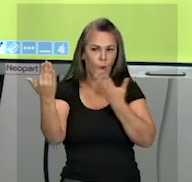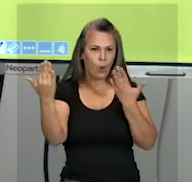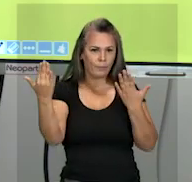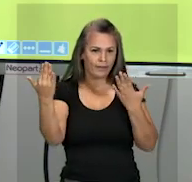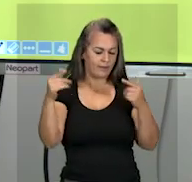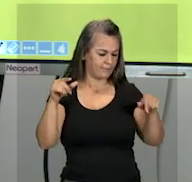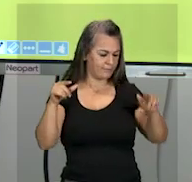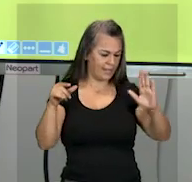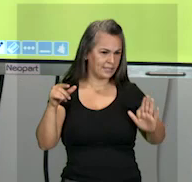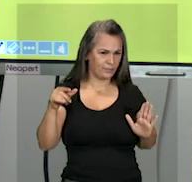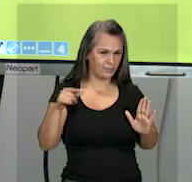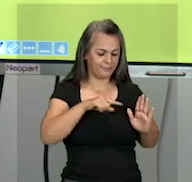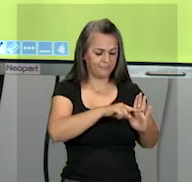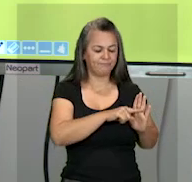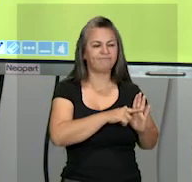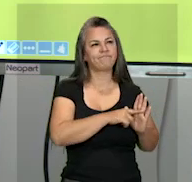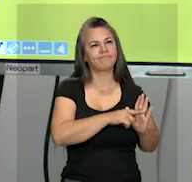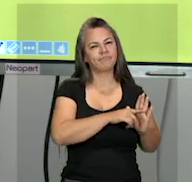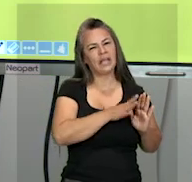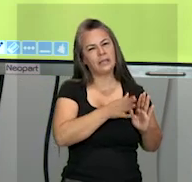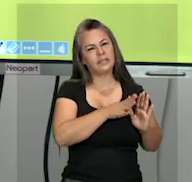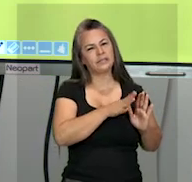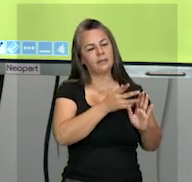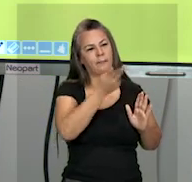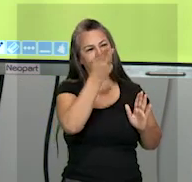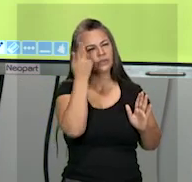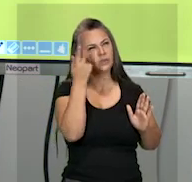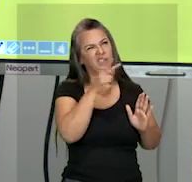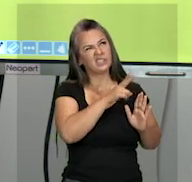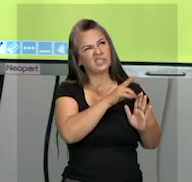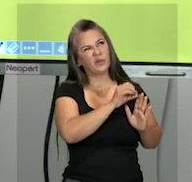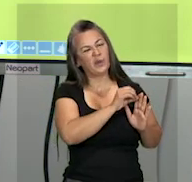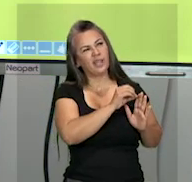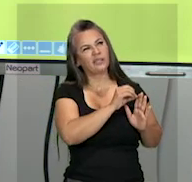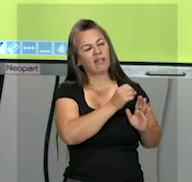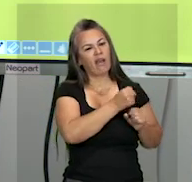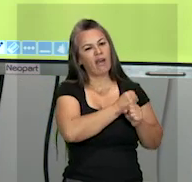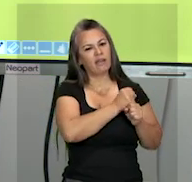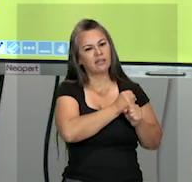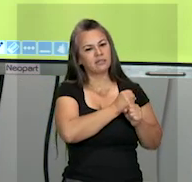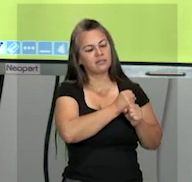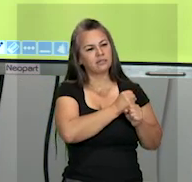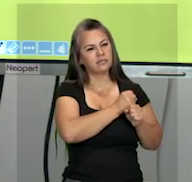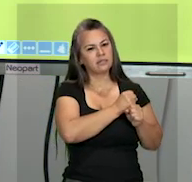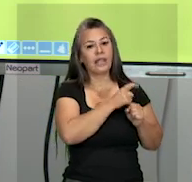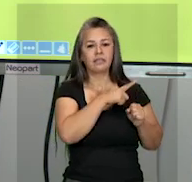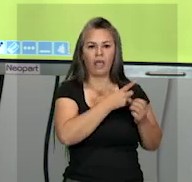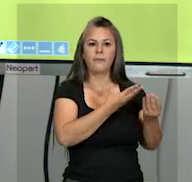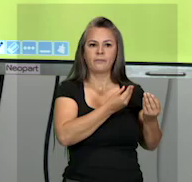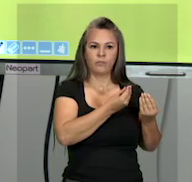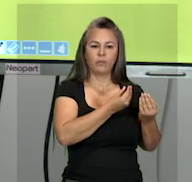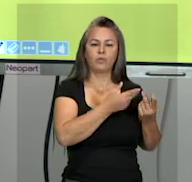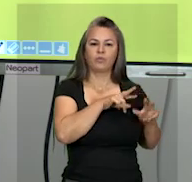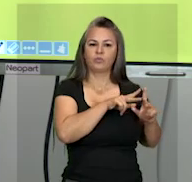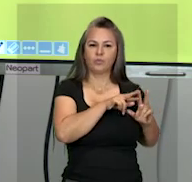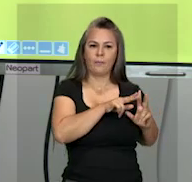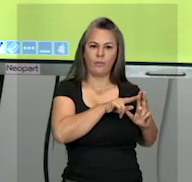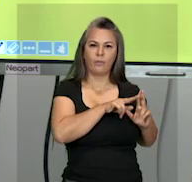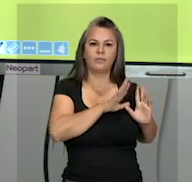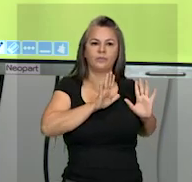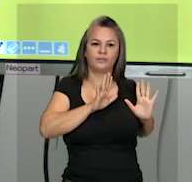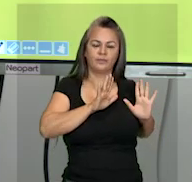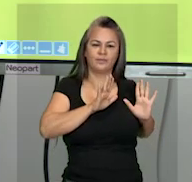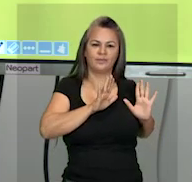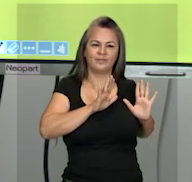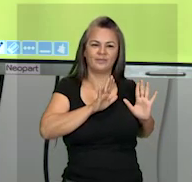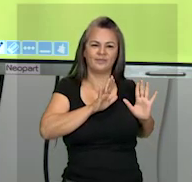a gente pega pessoas de 50, 60 anos, essas pessoas raramente são filhas únicas, ou têm um irmão só. Essas pessoas,